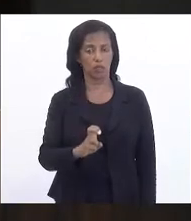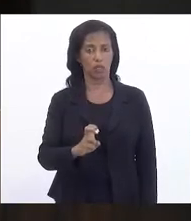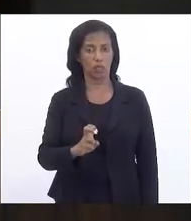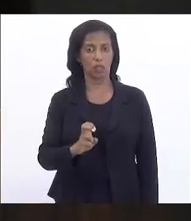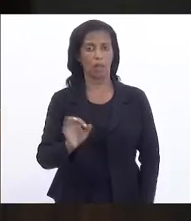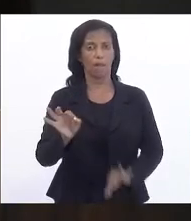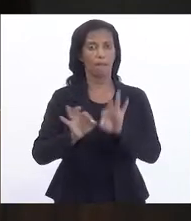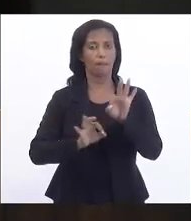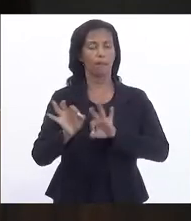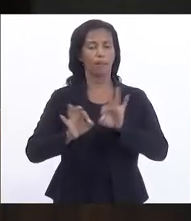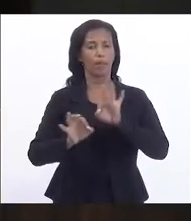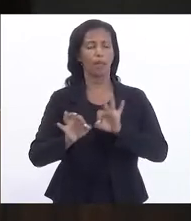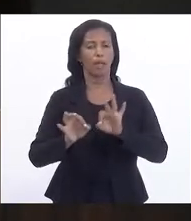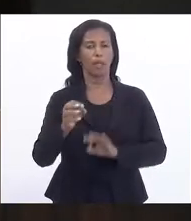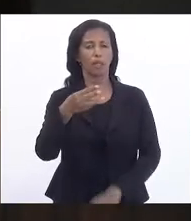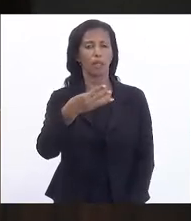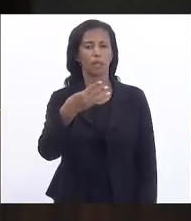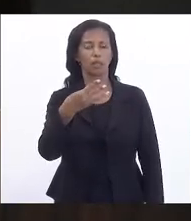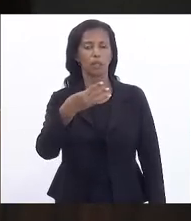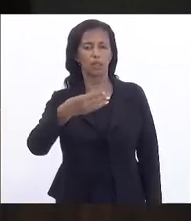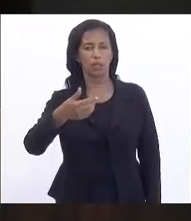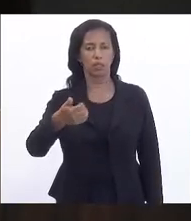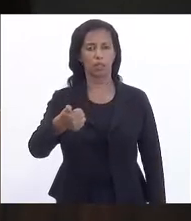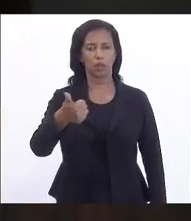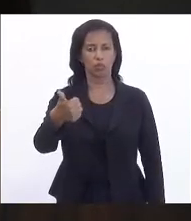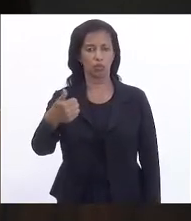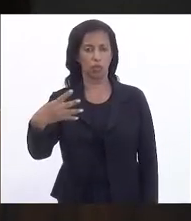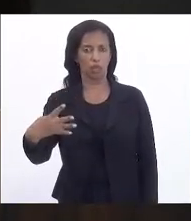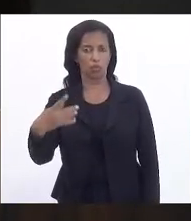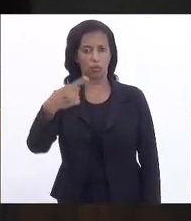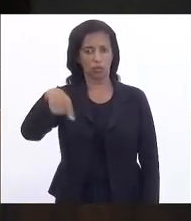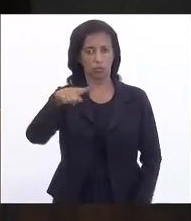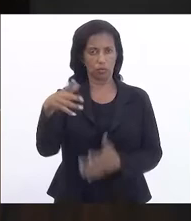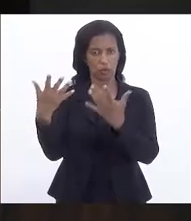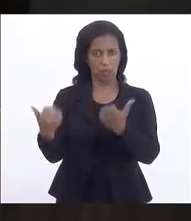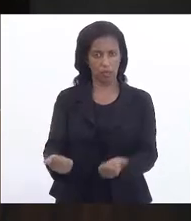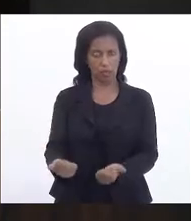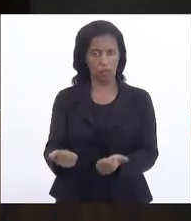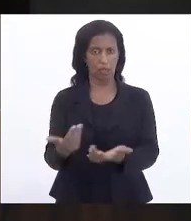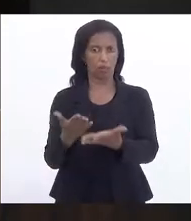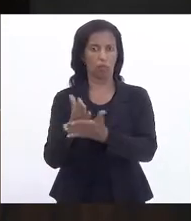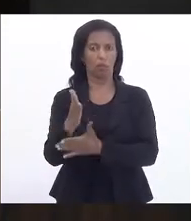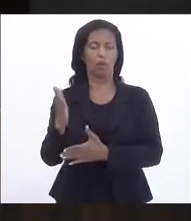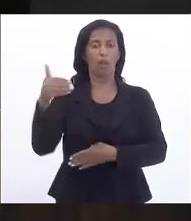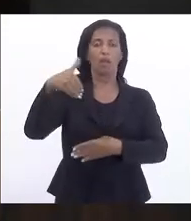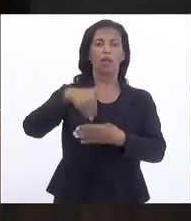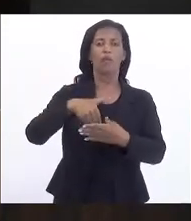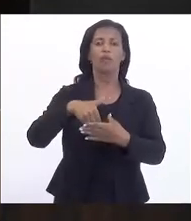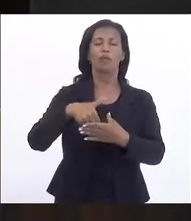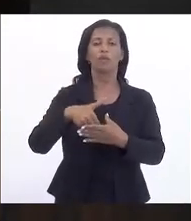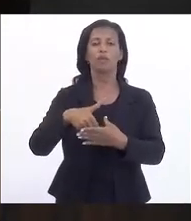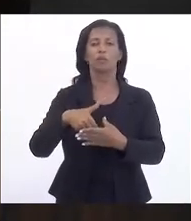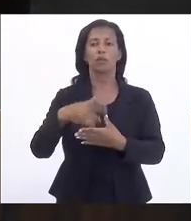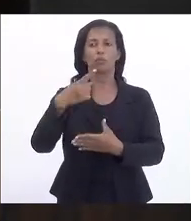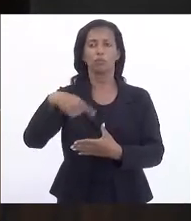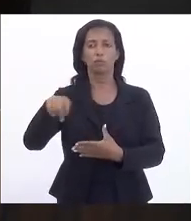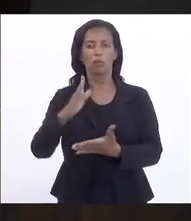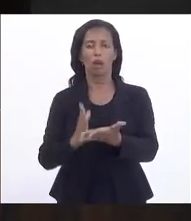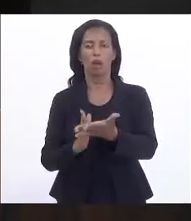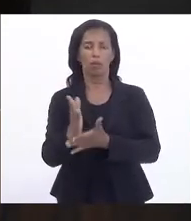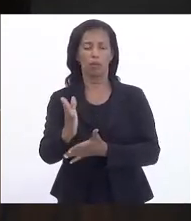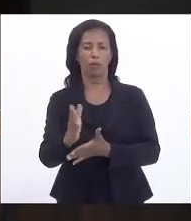lei 3163 de 14 senhores que aprovam permaneçam como estão aprovado em votação matéria destacada senhores que aprovam permaneçam como estão